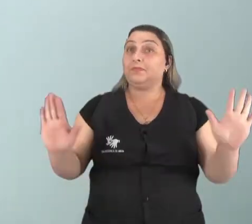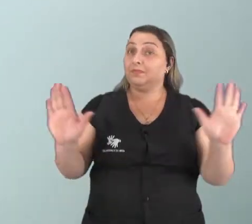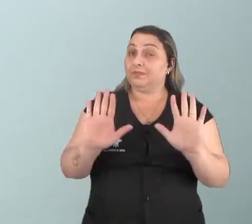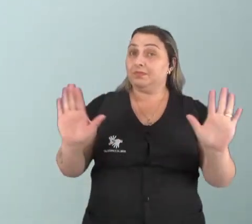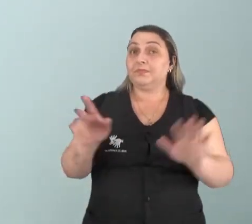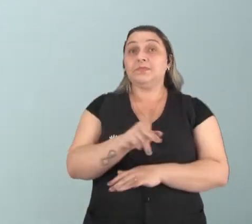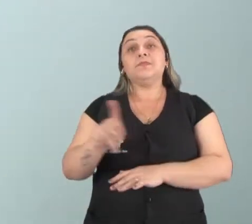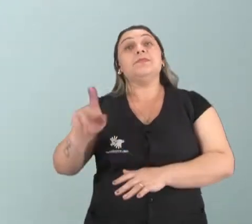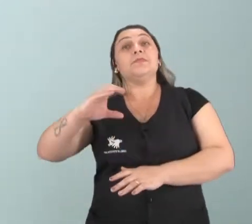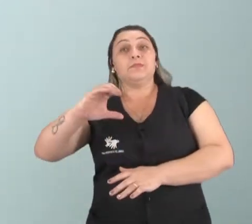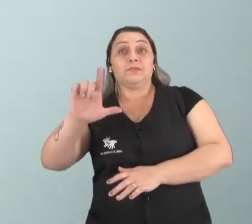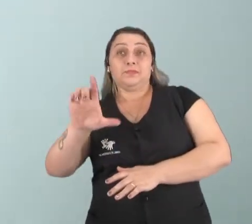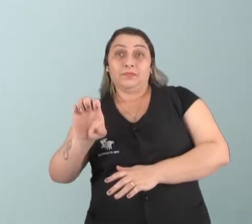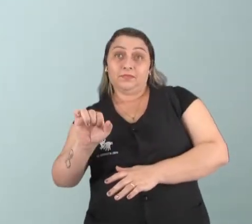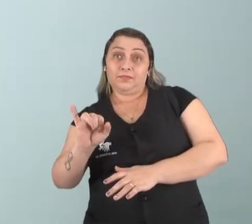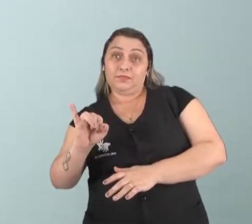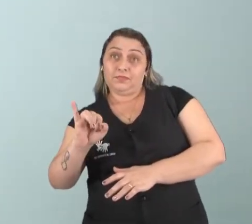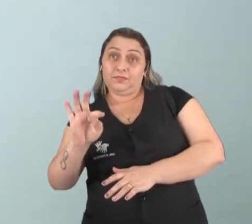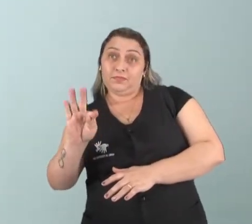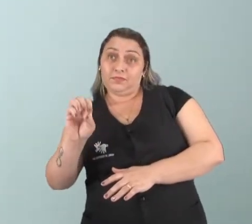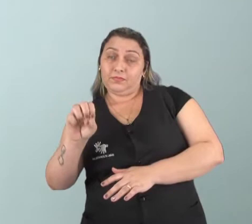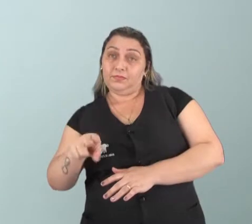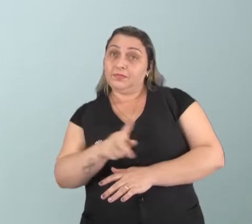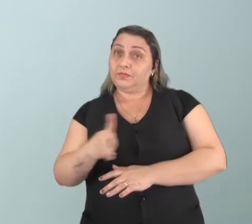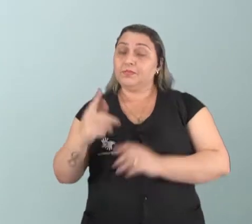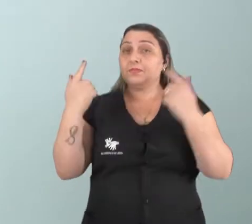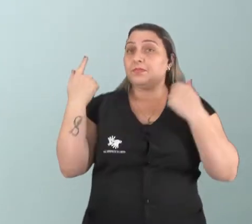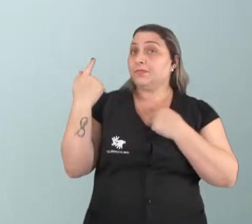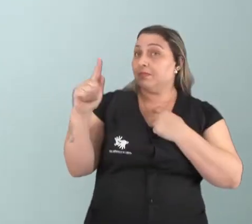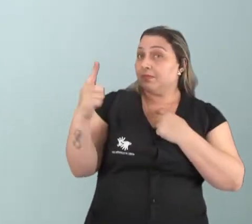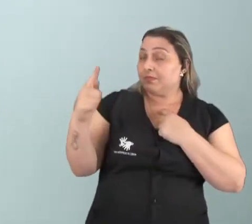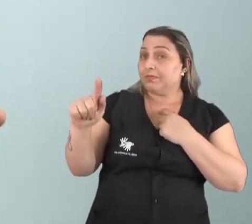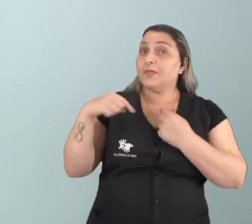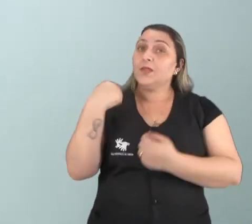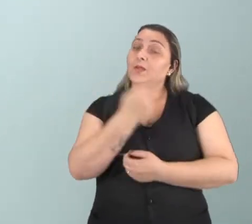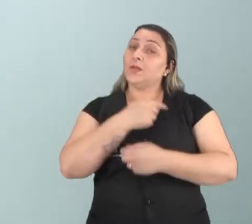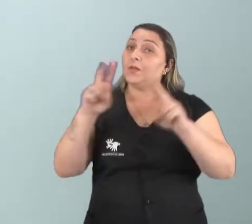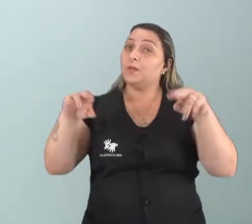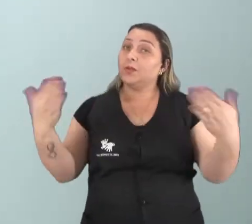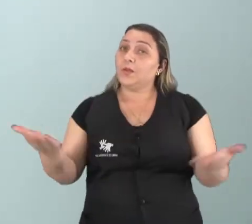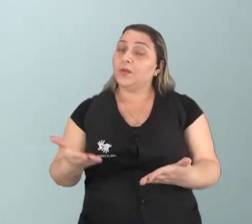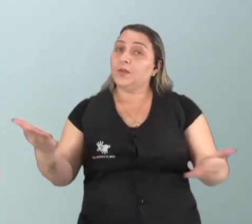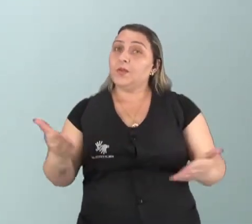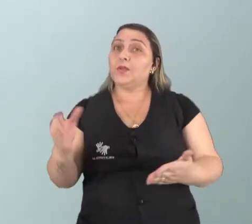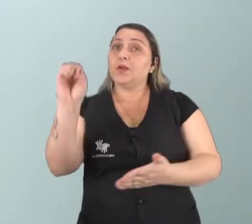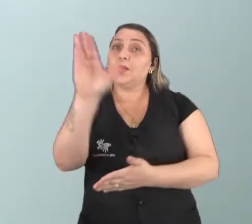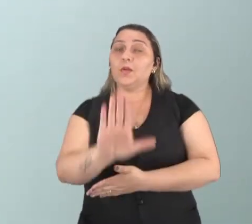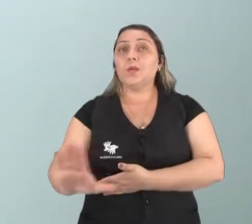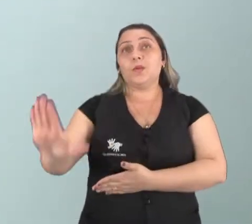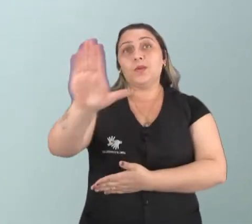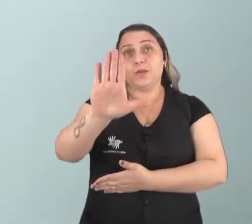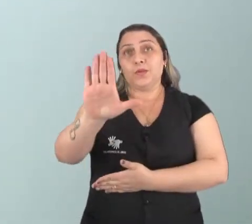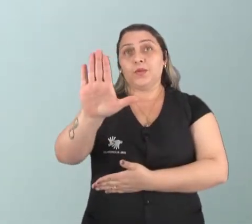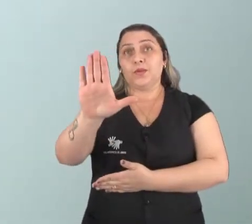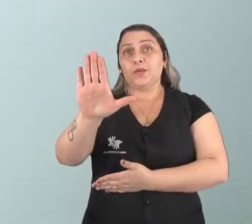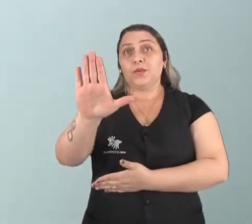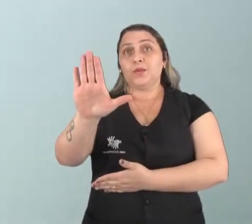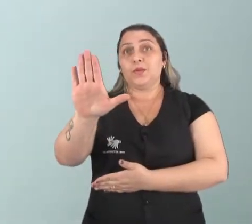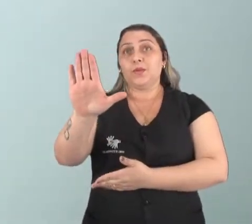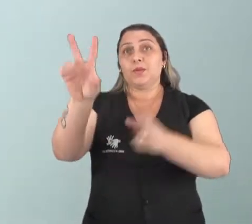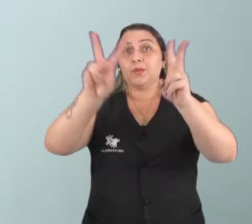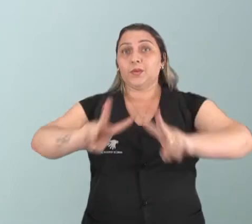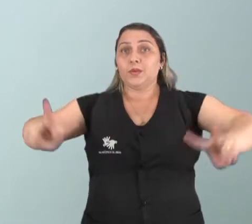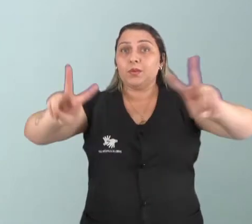Olá, meu nome é Cleilton Amaral, professor de Geografia, e o nosso assunto de hoje é Oceania e seus